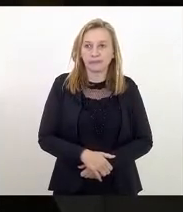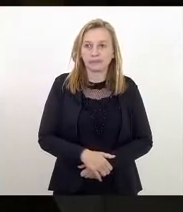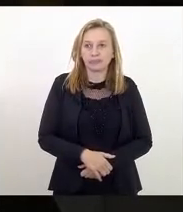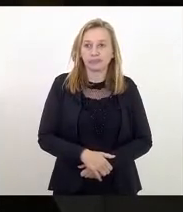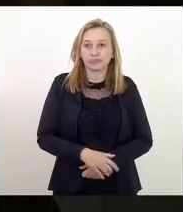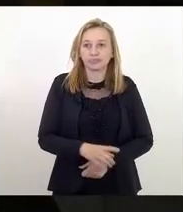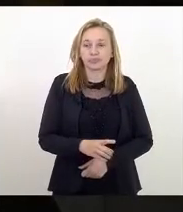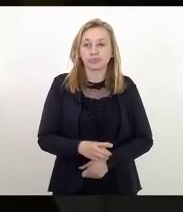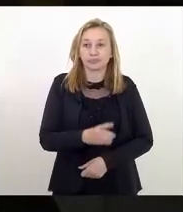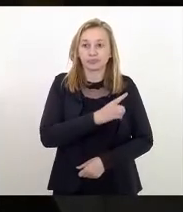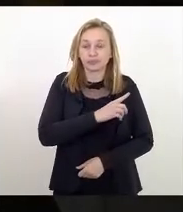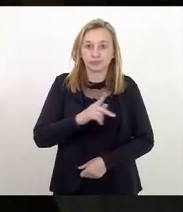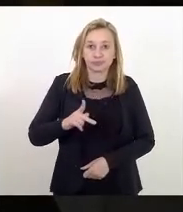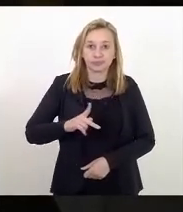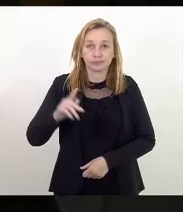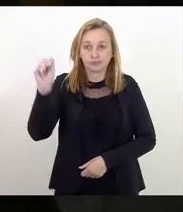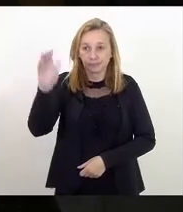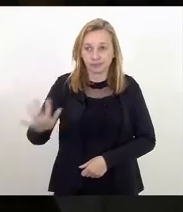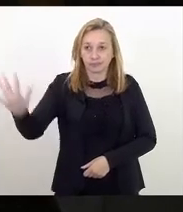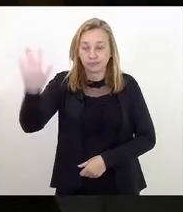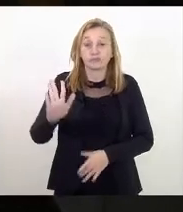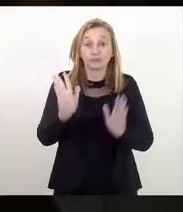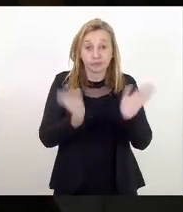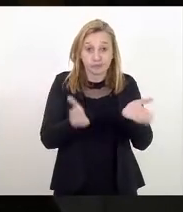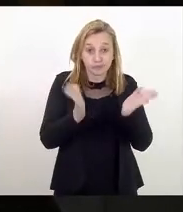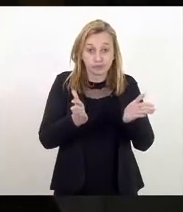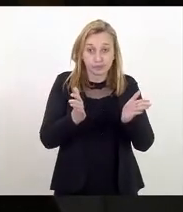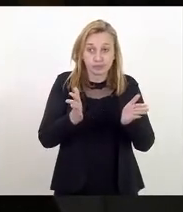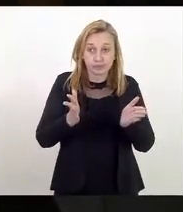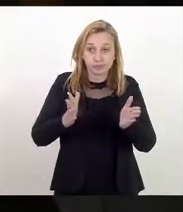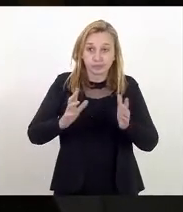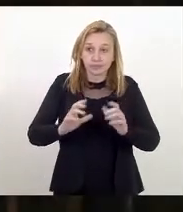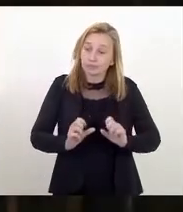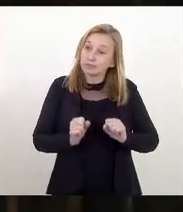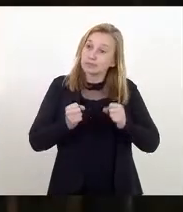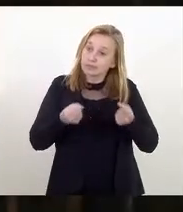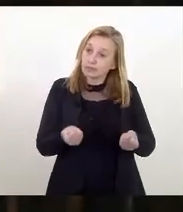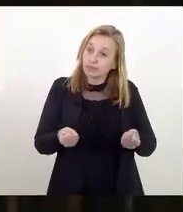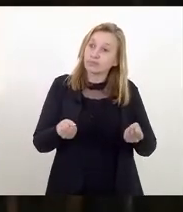defensor-geral, hoje nós vamos defender a defensoria,